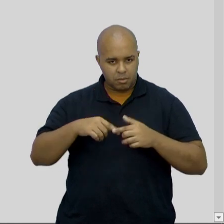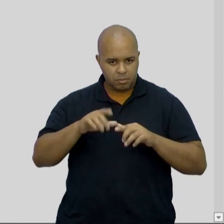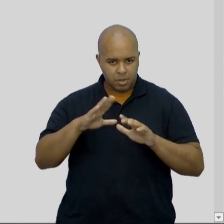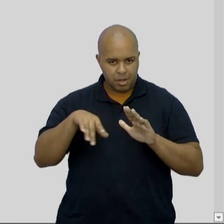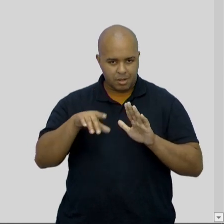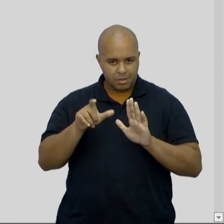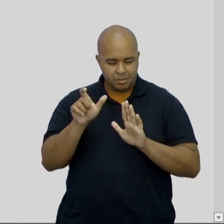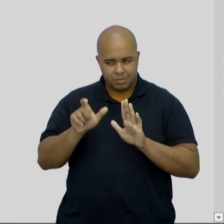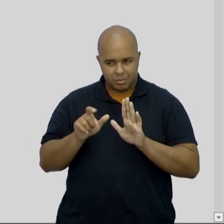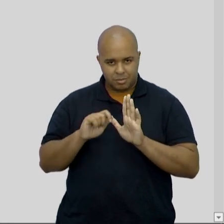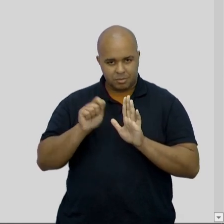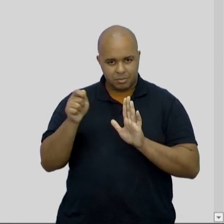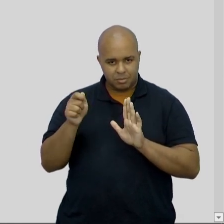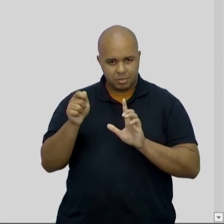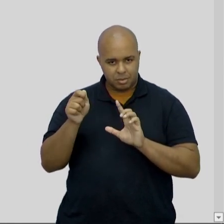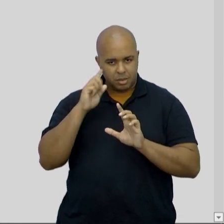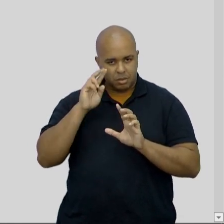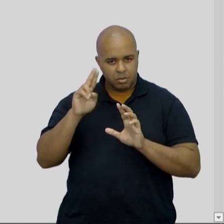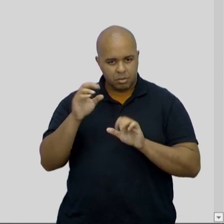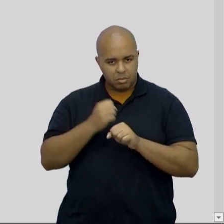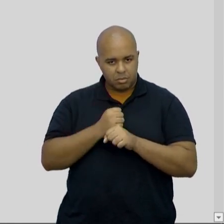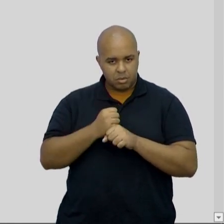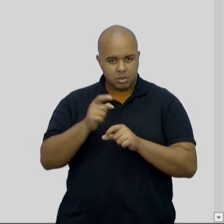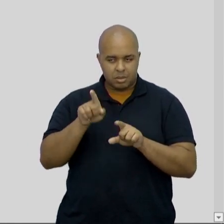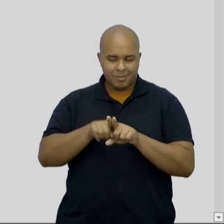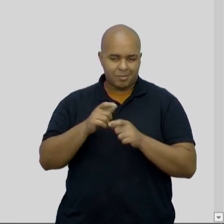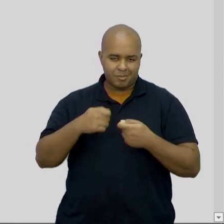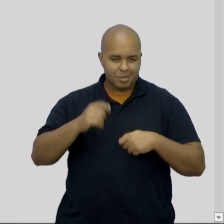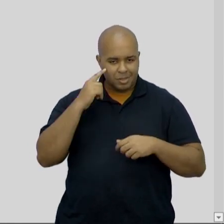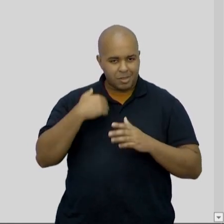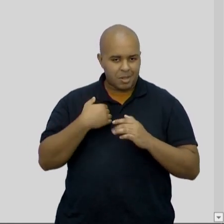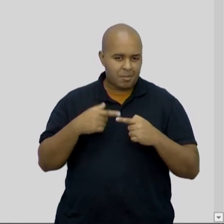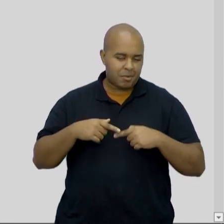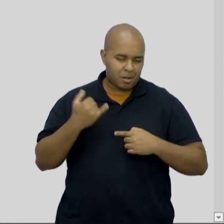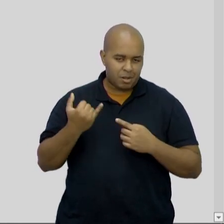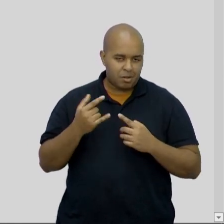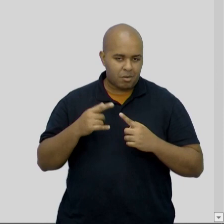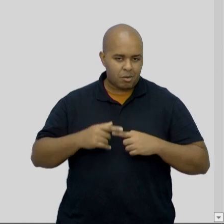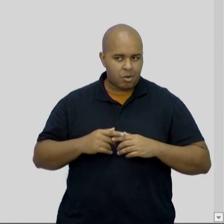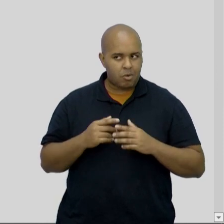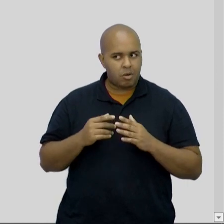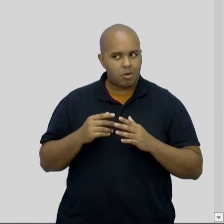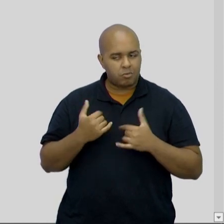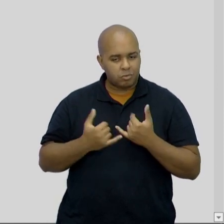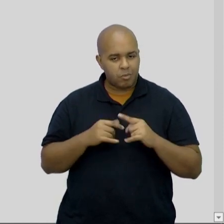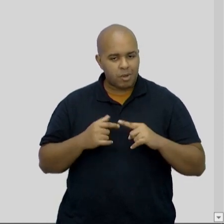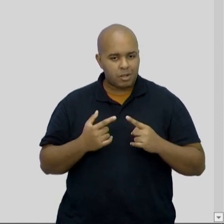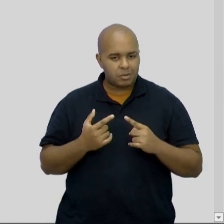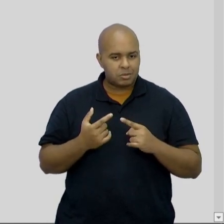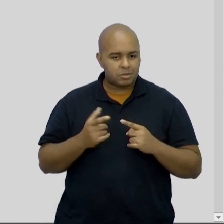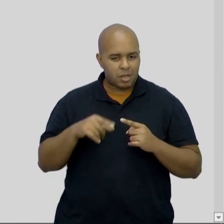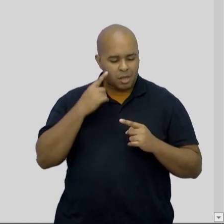carta, melhor dizendo. Nós temos o nome da construção, isso não é necessariamente relevante ao jogo em si. Aí nós temos